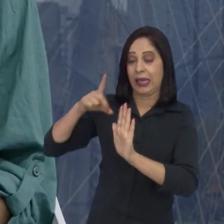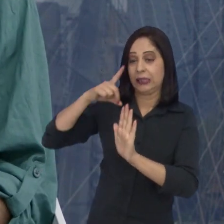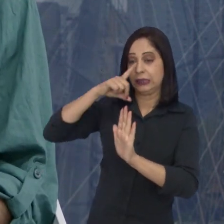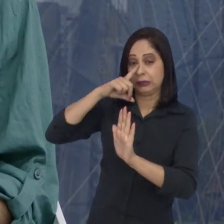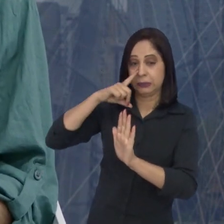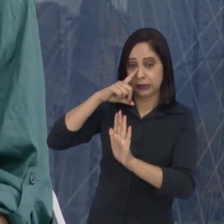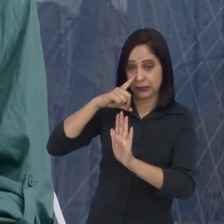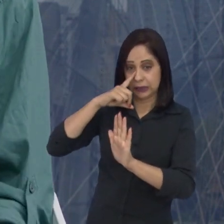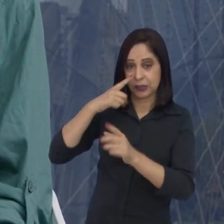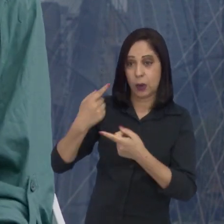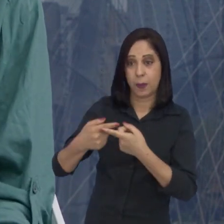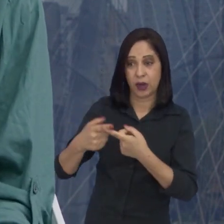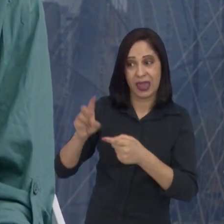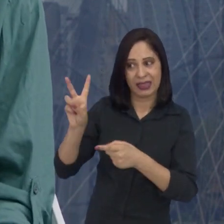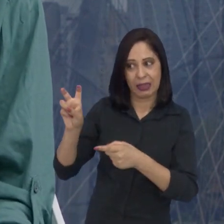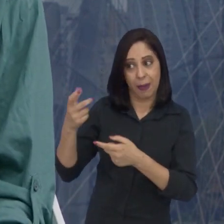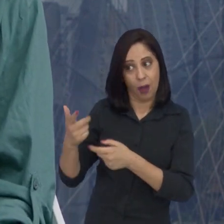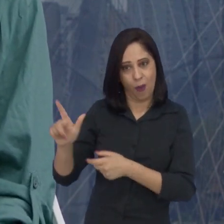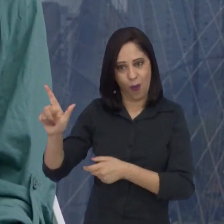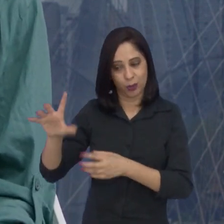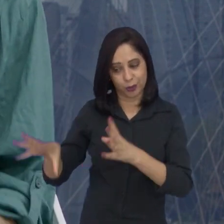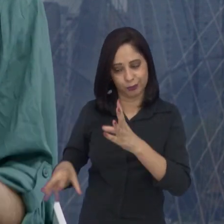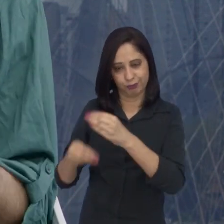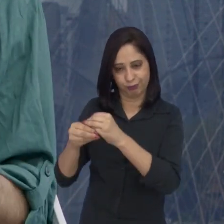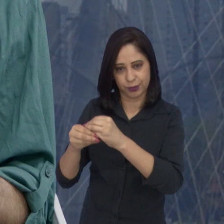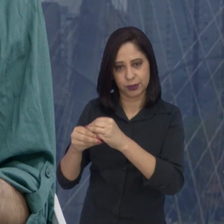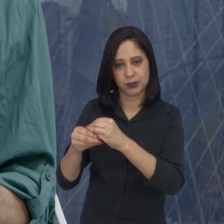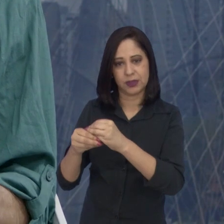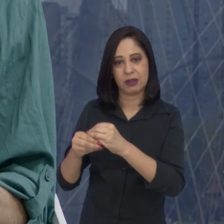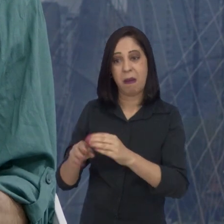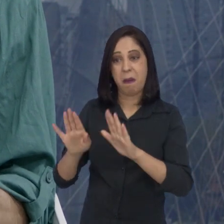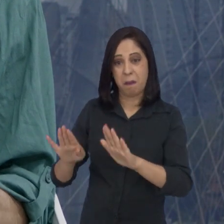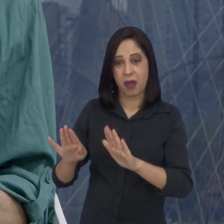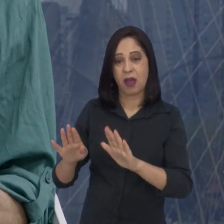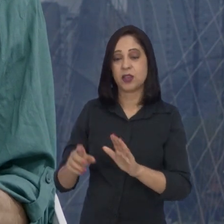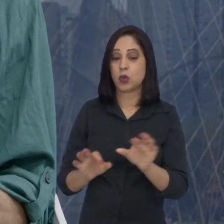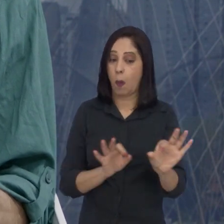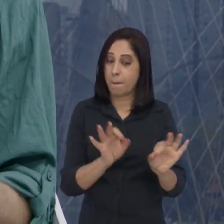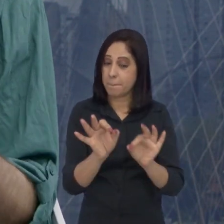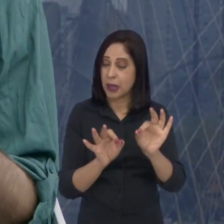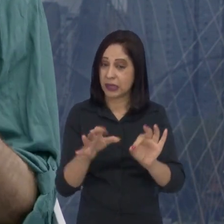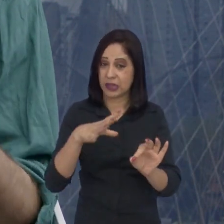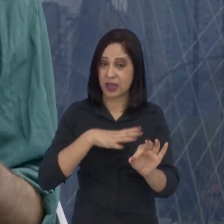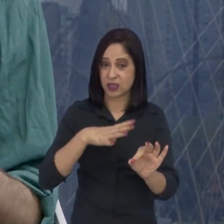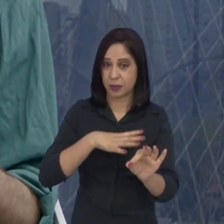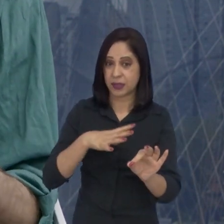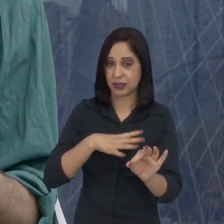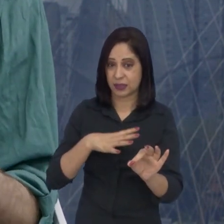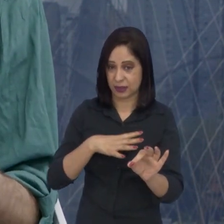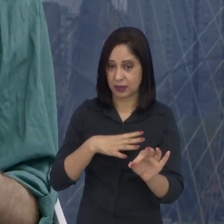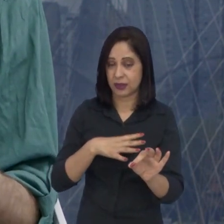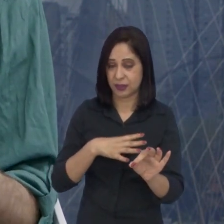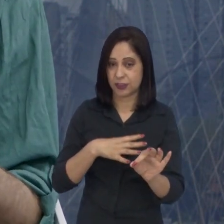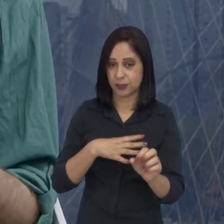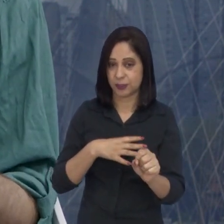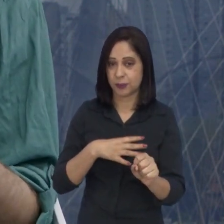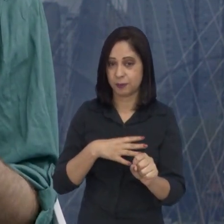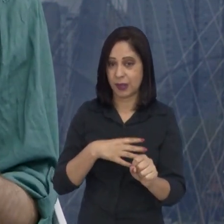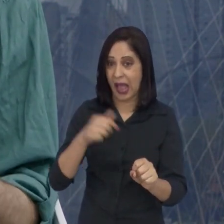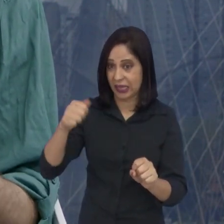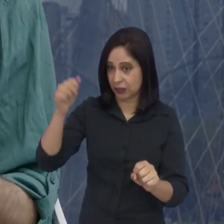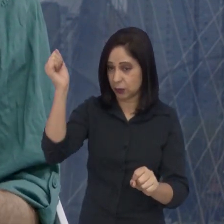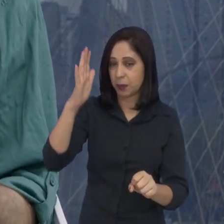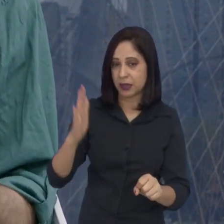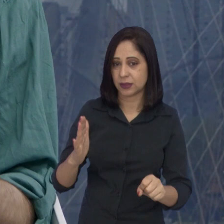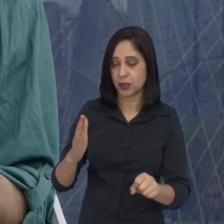outra questão derivada. Mas este planejamento urbano, quem trabalha com planejamento urbano no